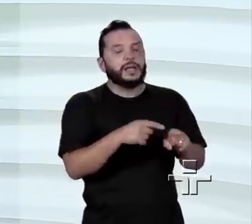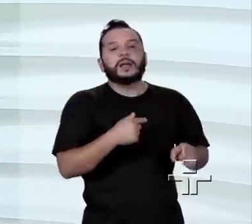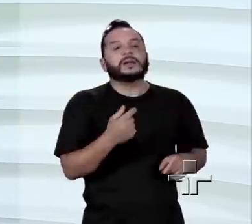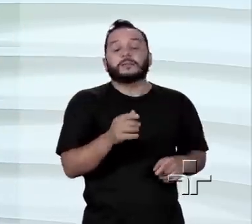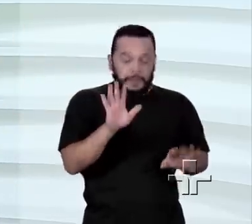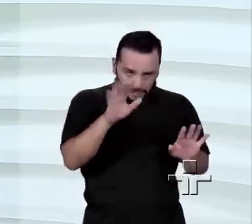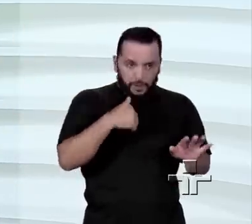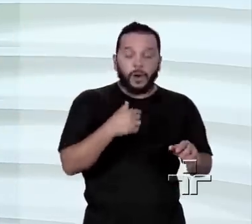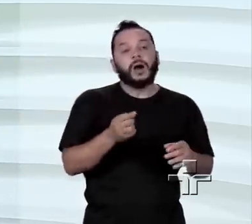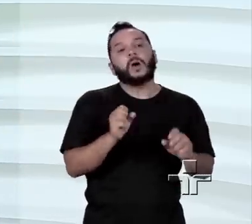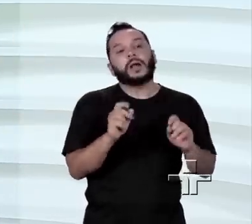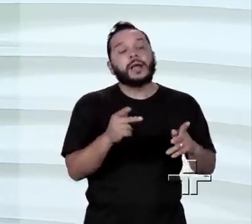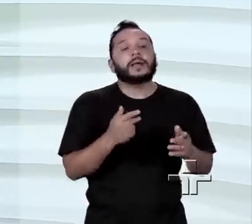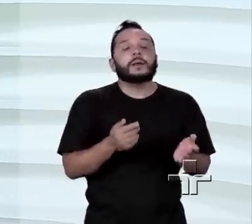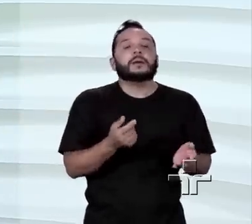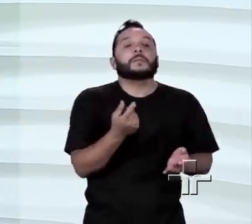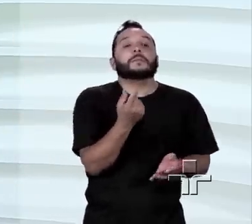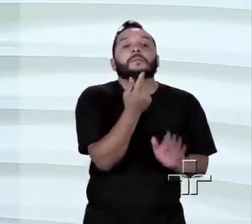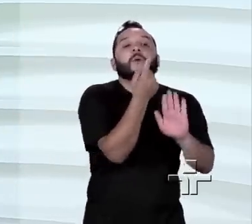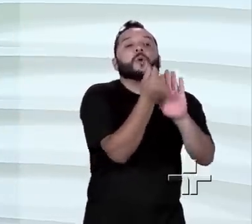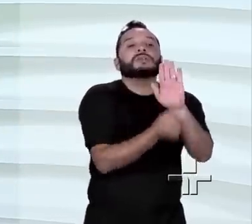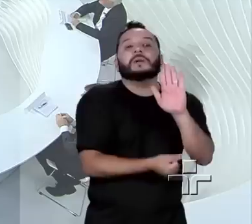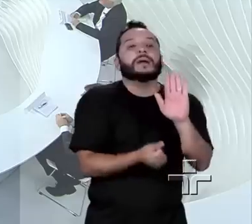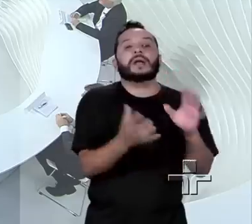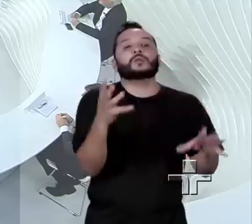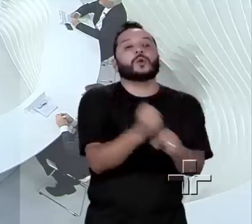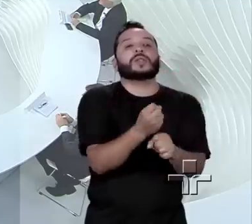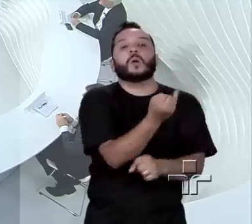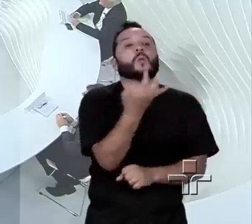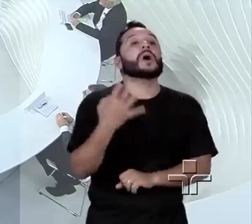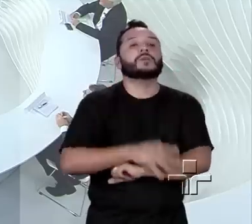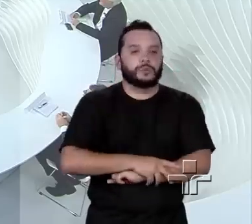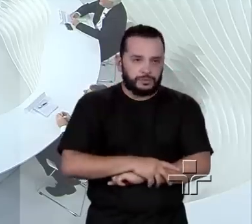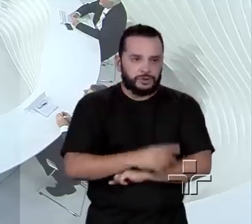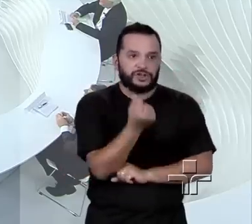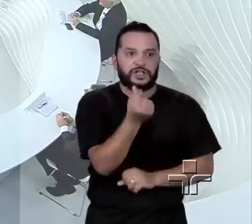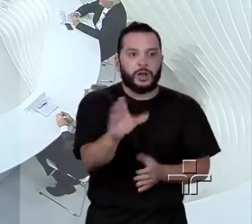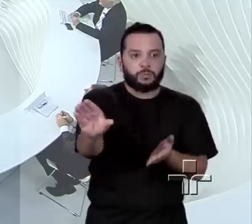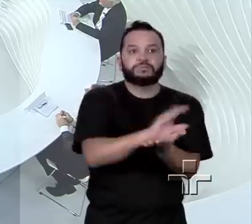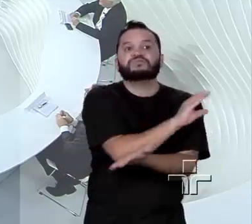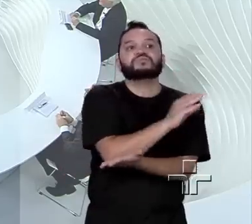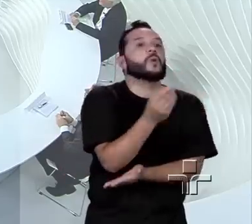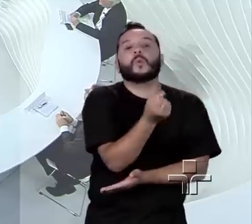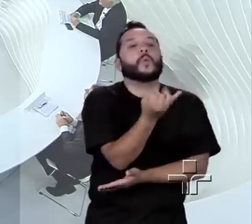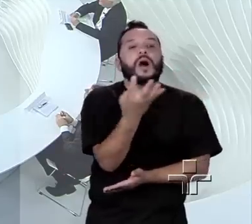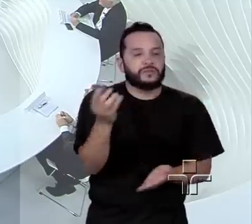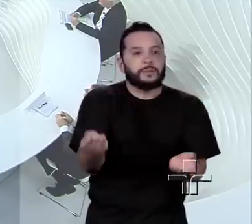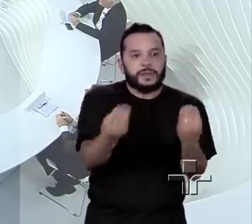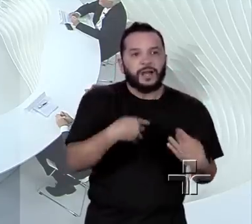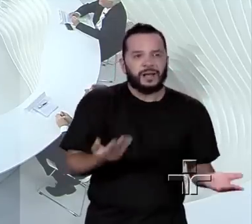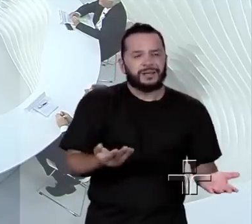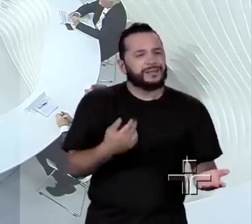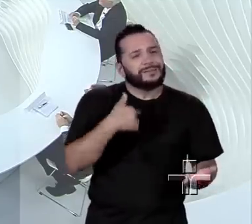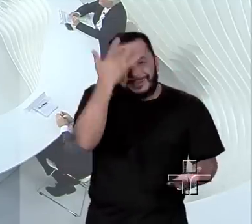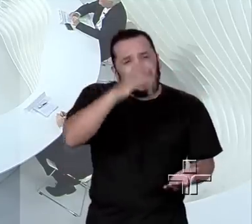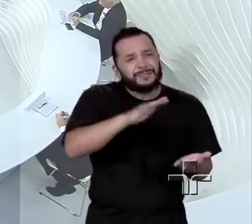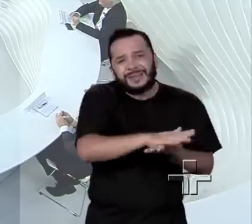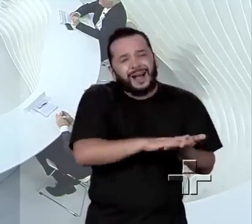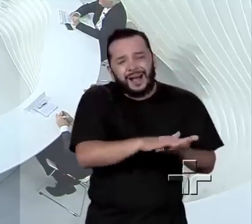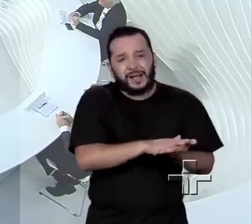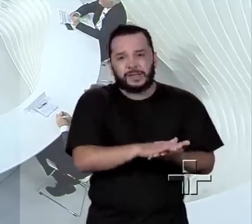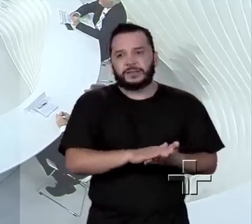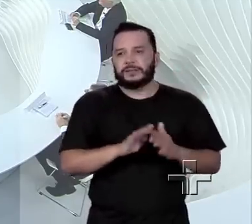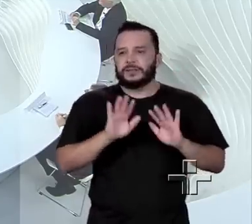recurso eu vou ter para isso? Em resumo, deu errado, né, senador? Não dá para você avaliar, mas nós fizemos